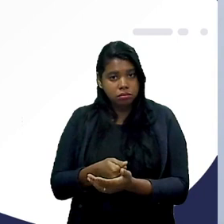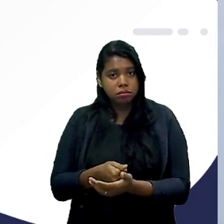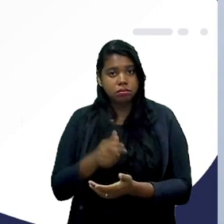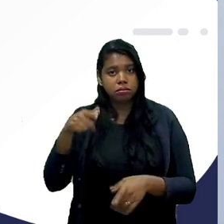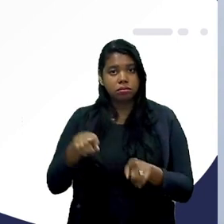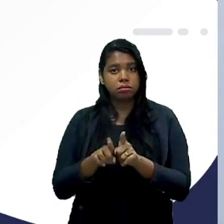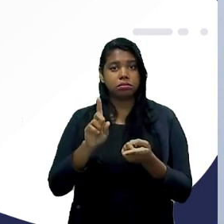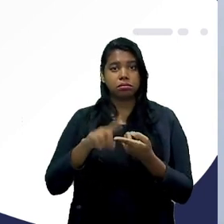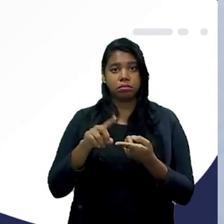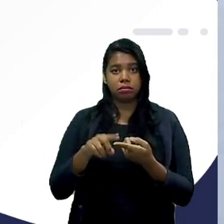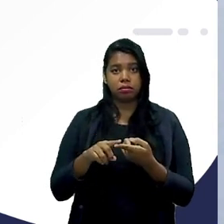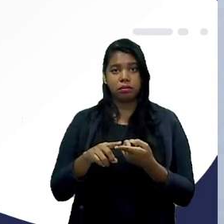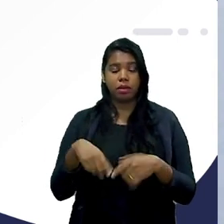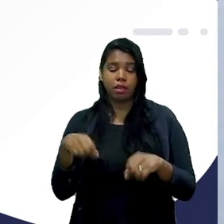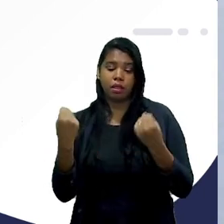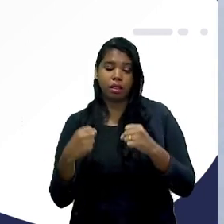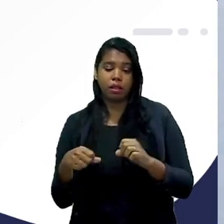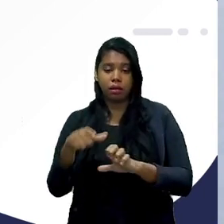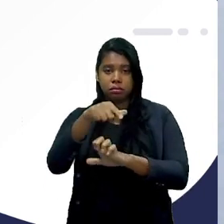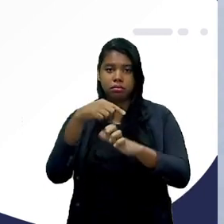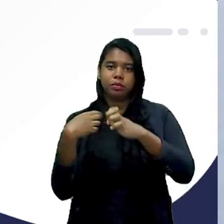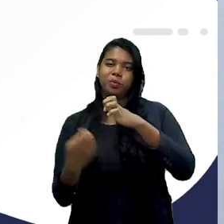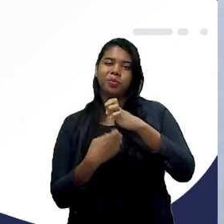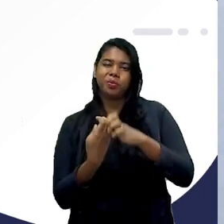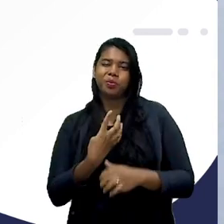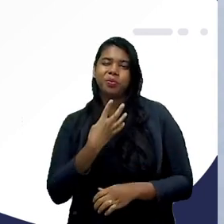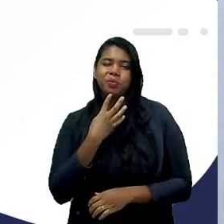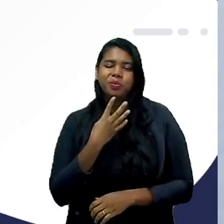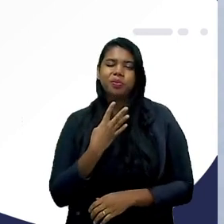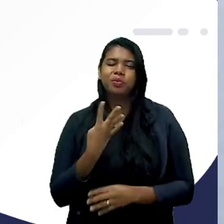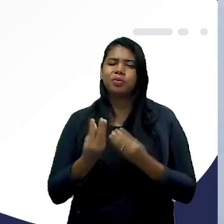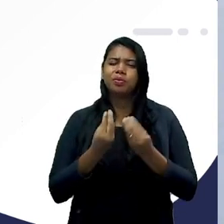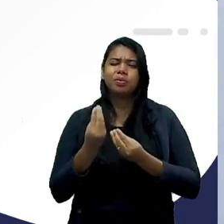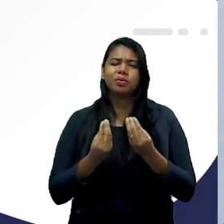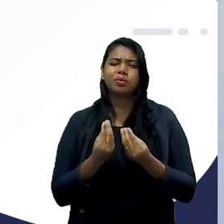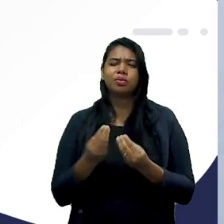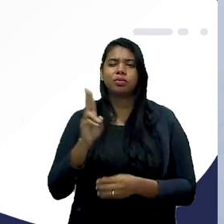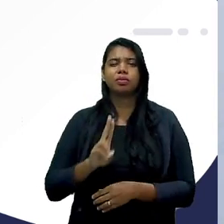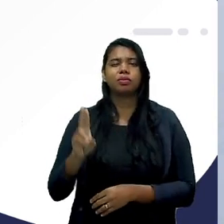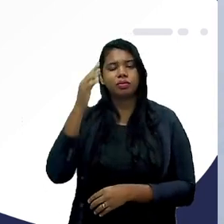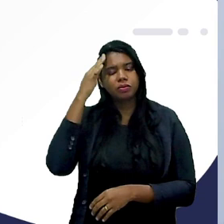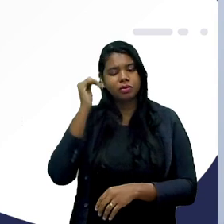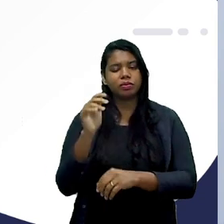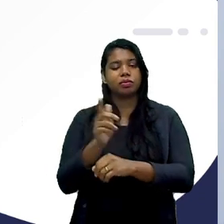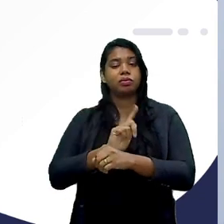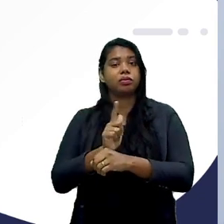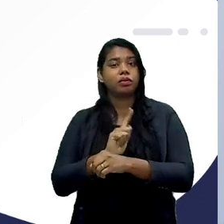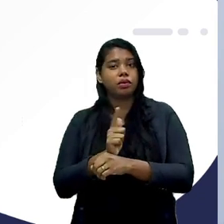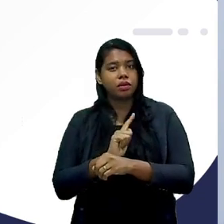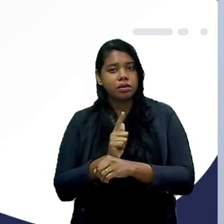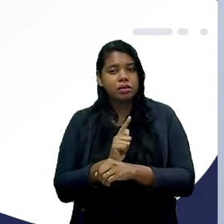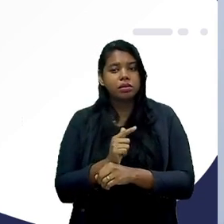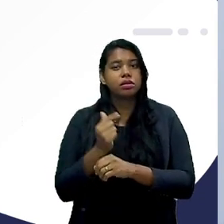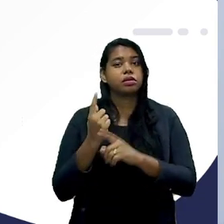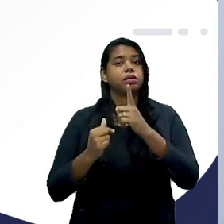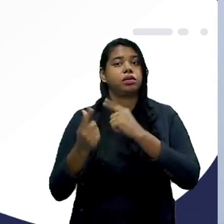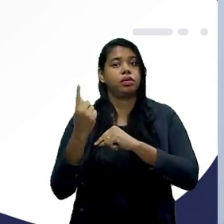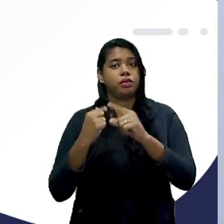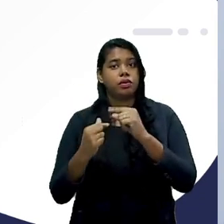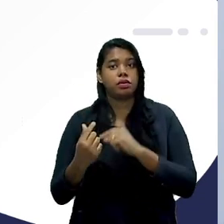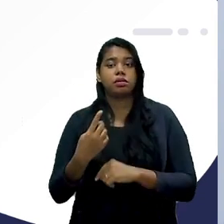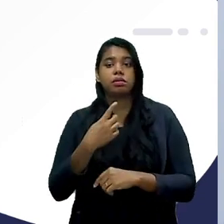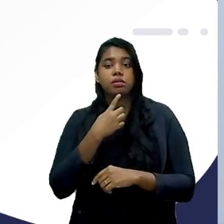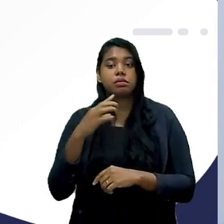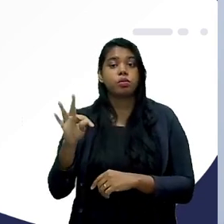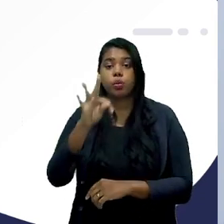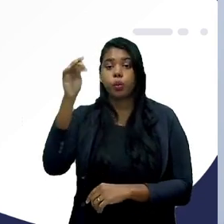Para isso, o empresário precisa realmente ter uso do conhecimento. O conhecimento na área de gestão, o conhecimento na área financeira, o conhecimento na área